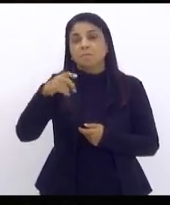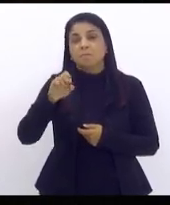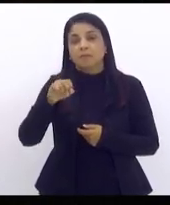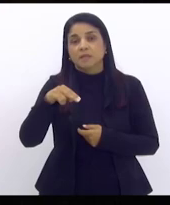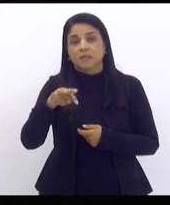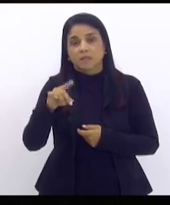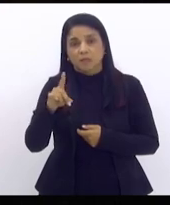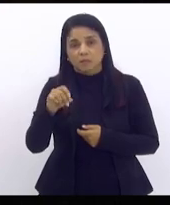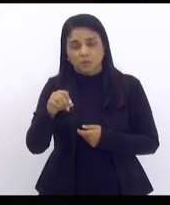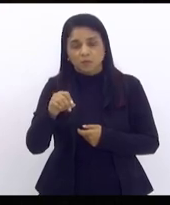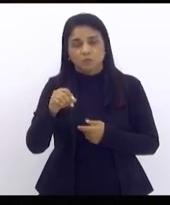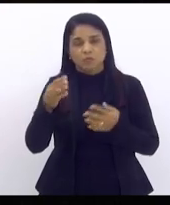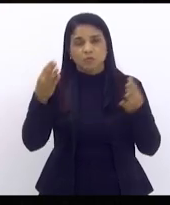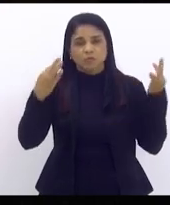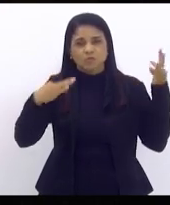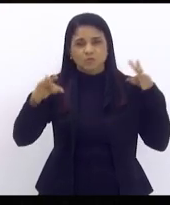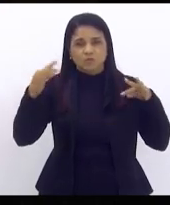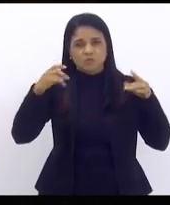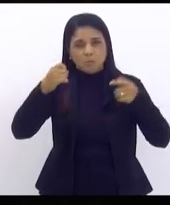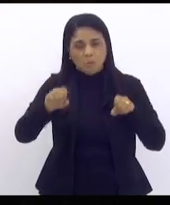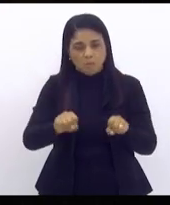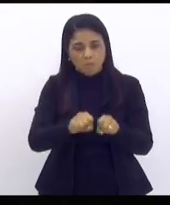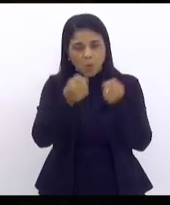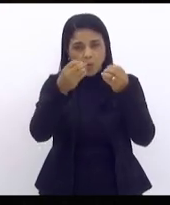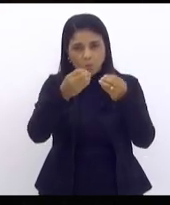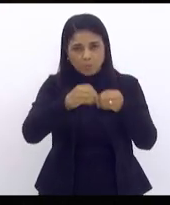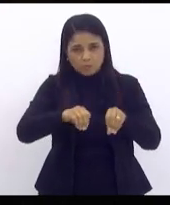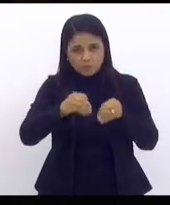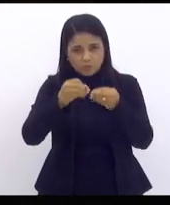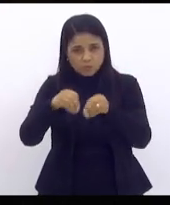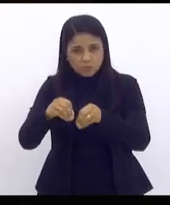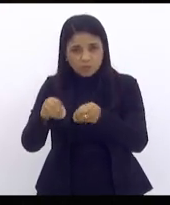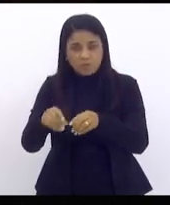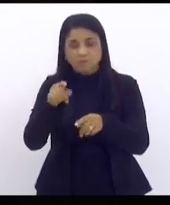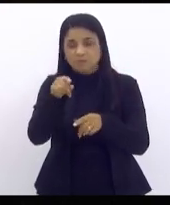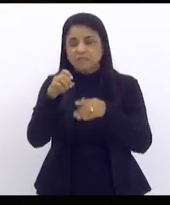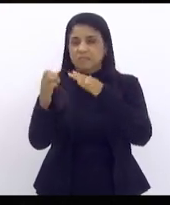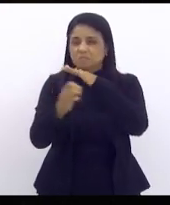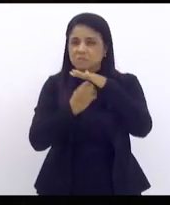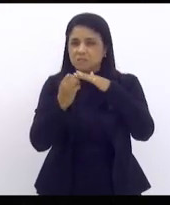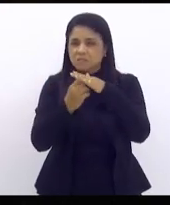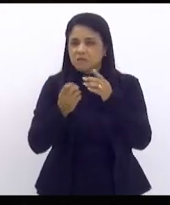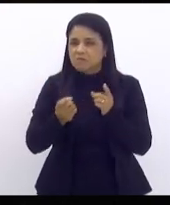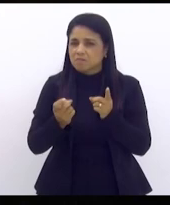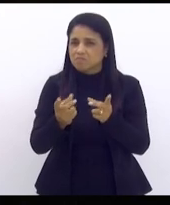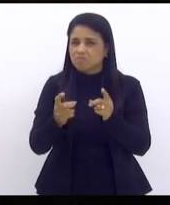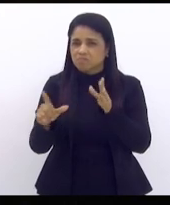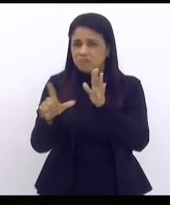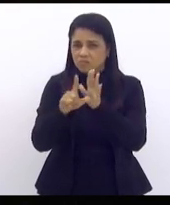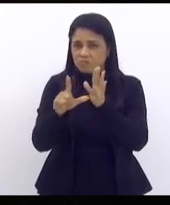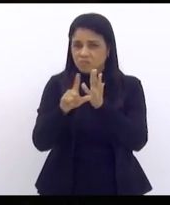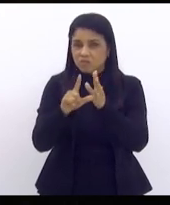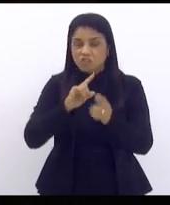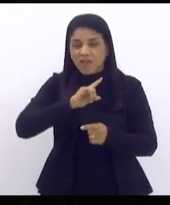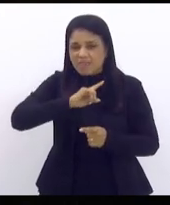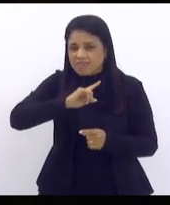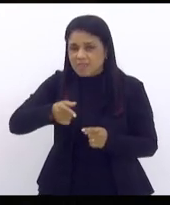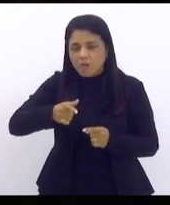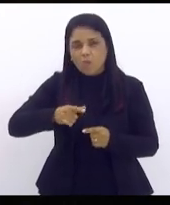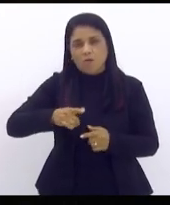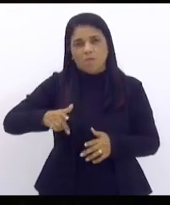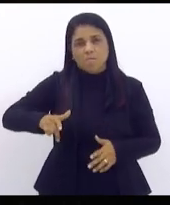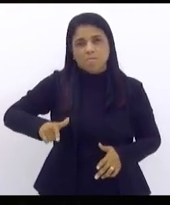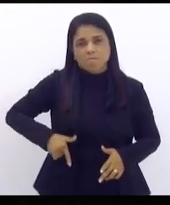E aí, você que é comerciante, você que é empresário na cidade, diga não à máfia do